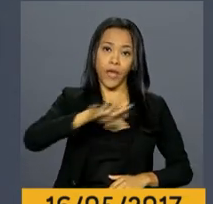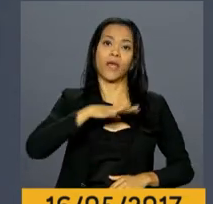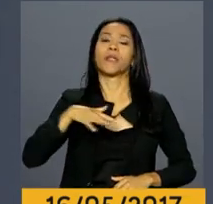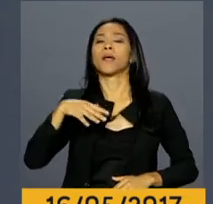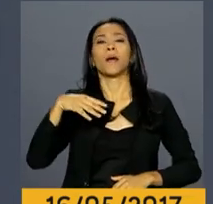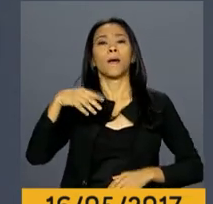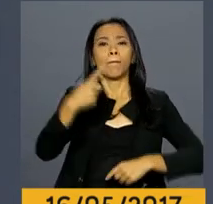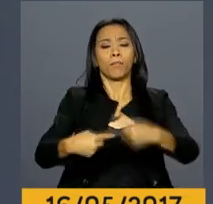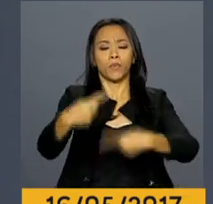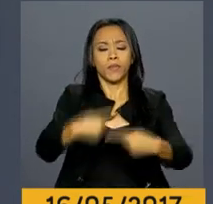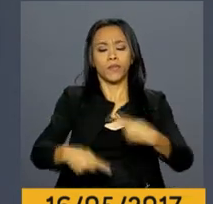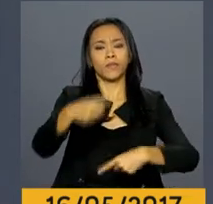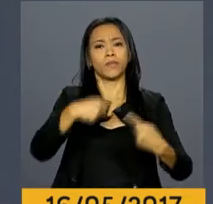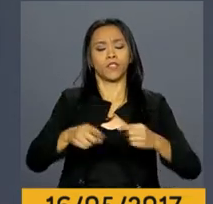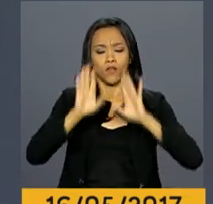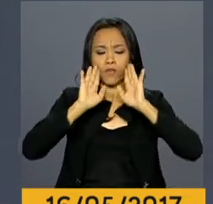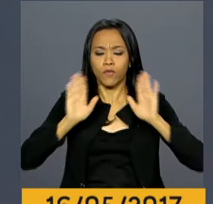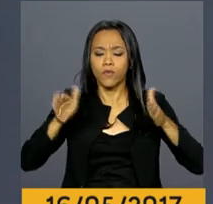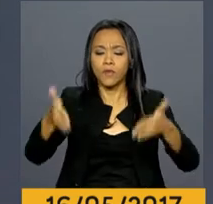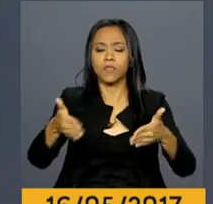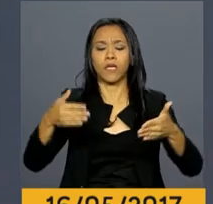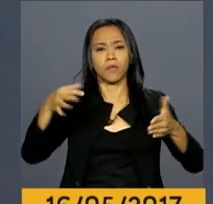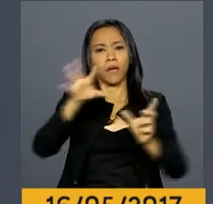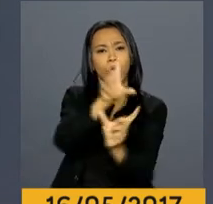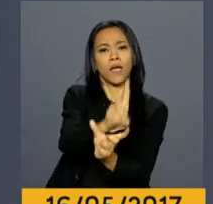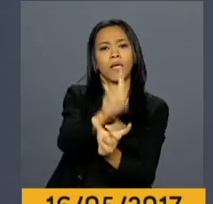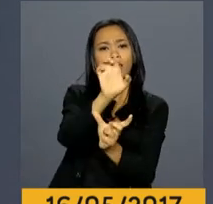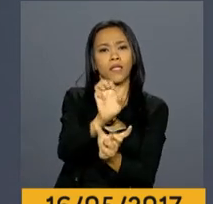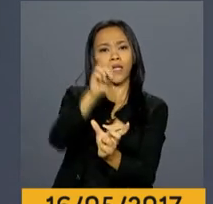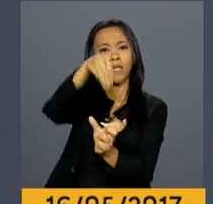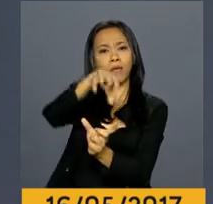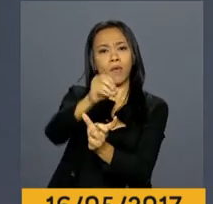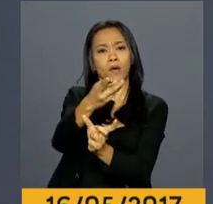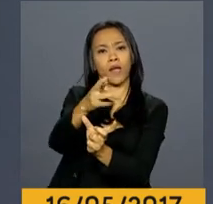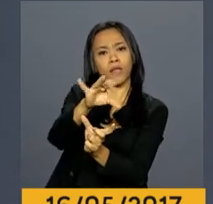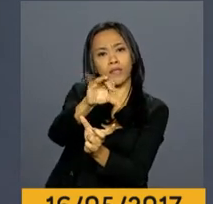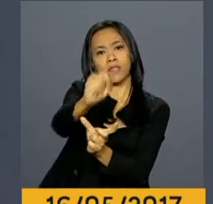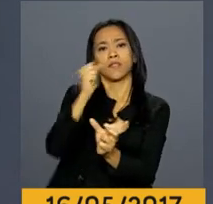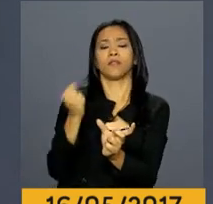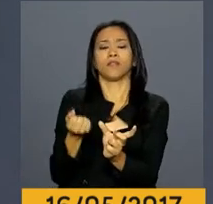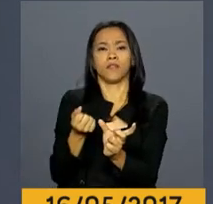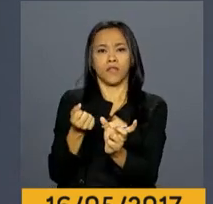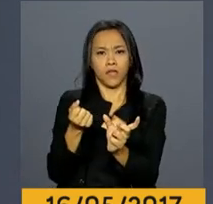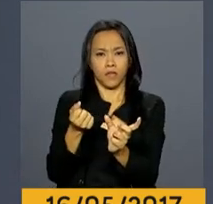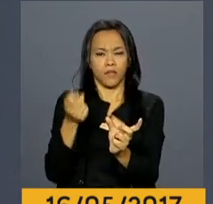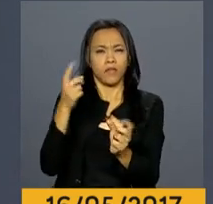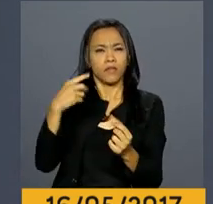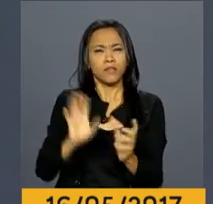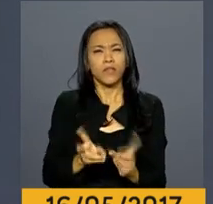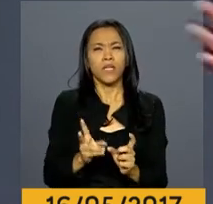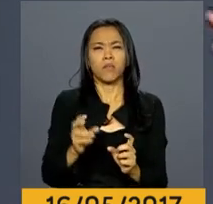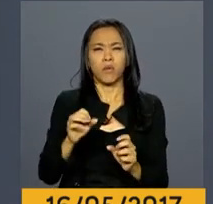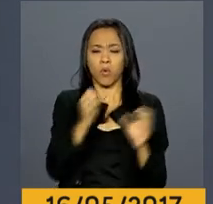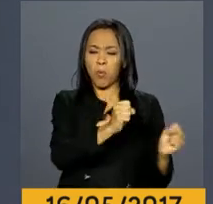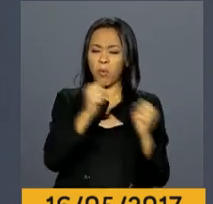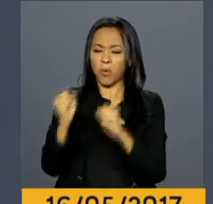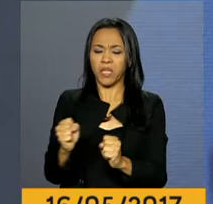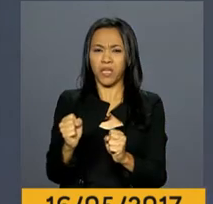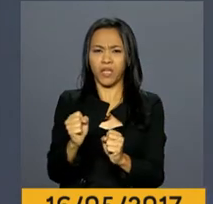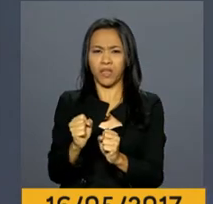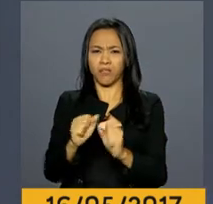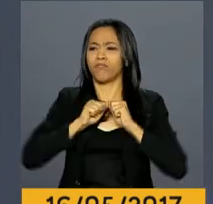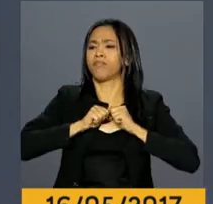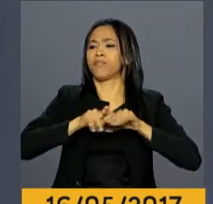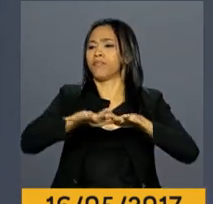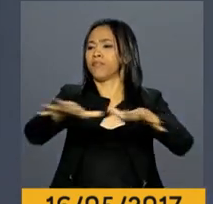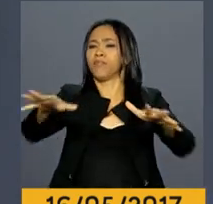política voltada para a democracia, voltada para a descentralização, na convicção absoluta que descentralizando é que